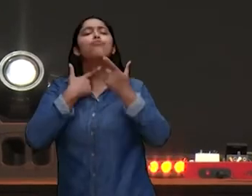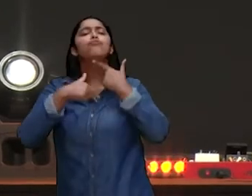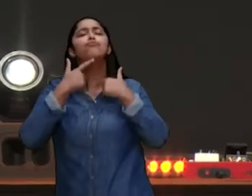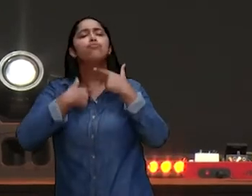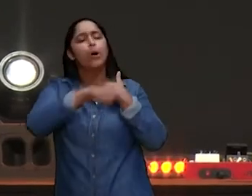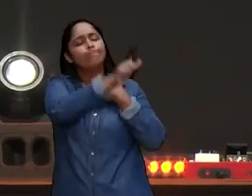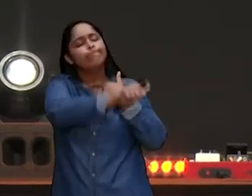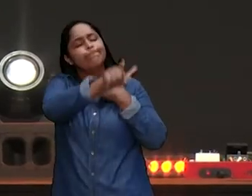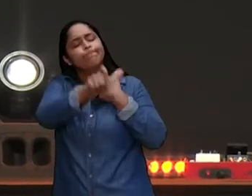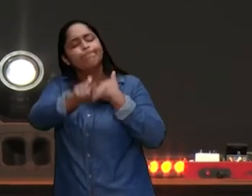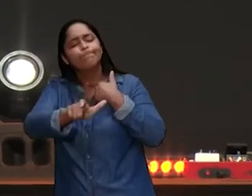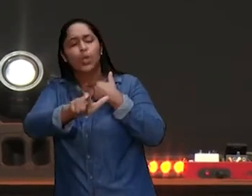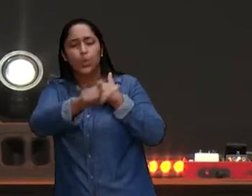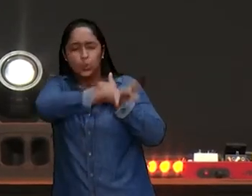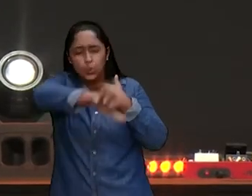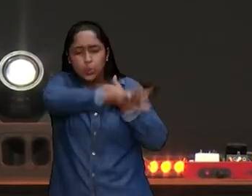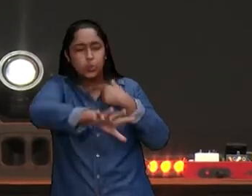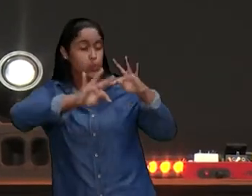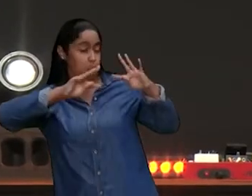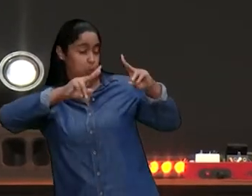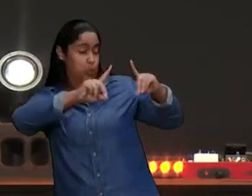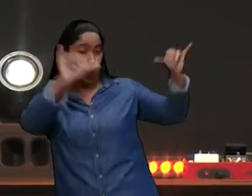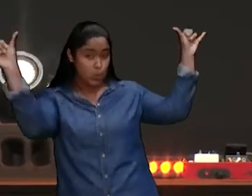do que seja absolutamente necessário